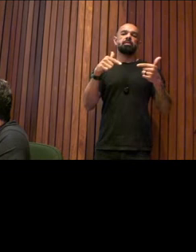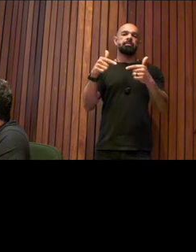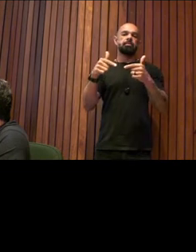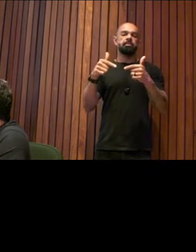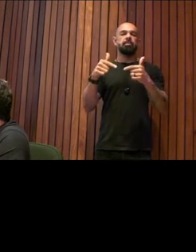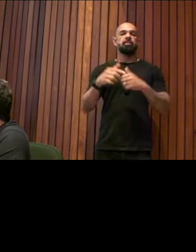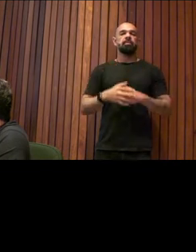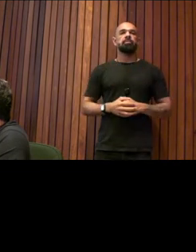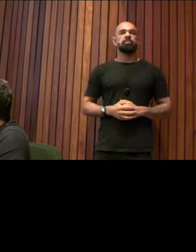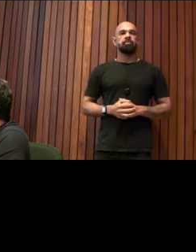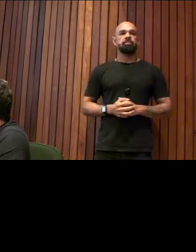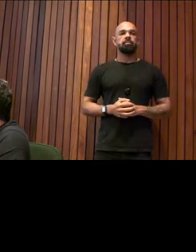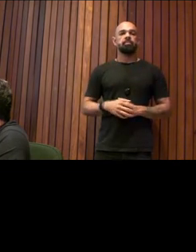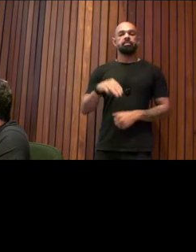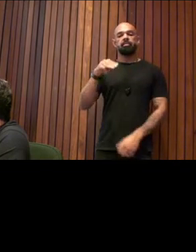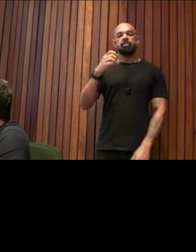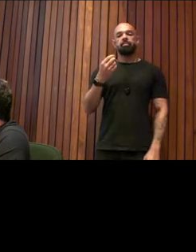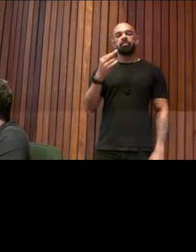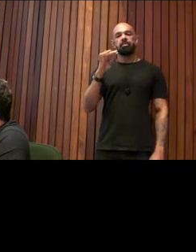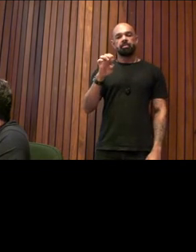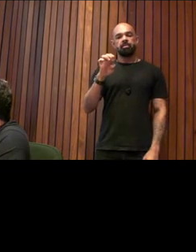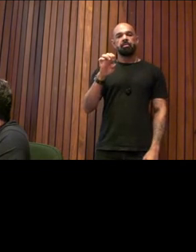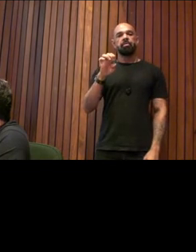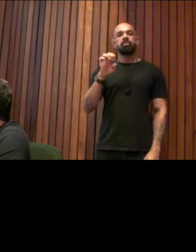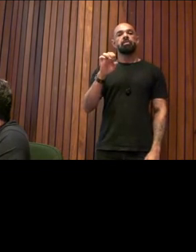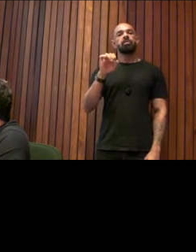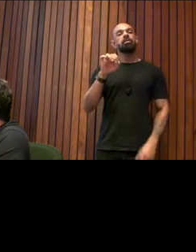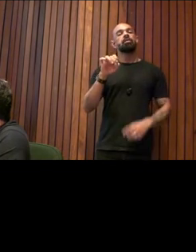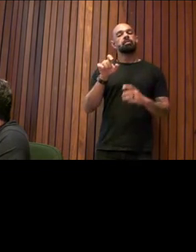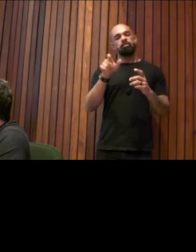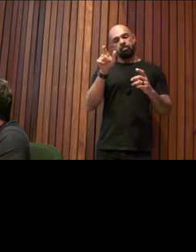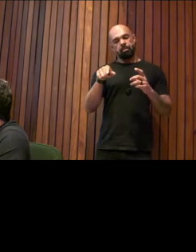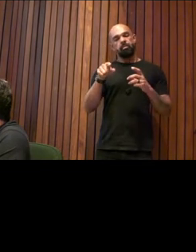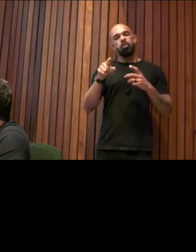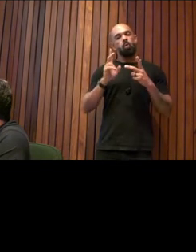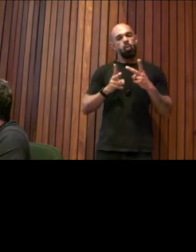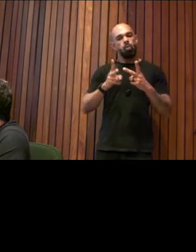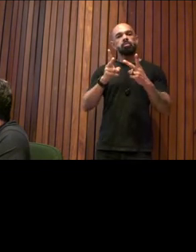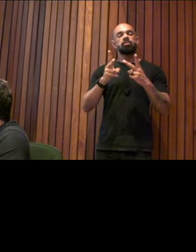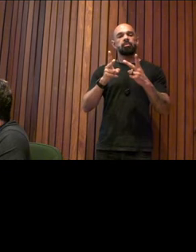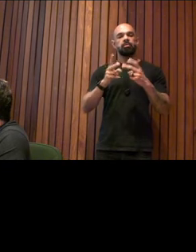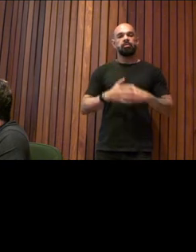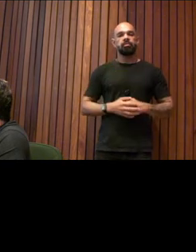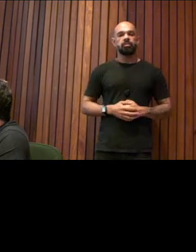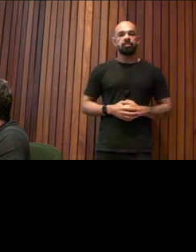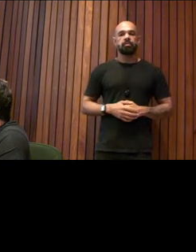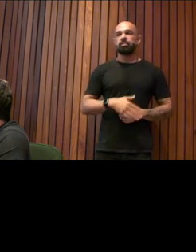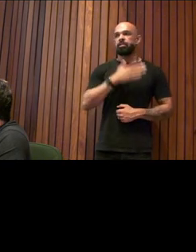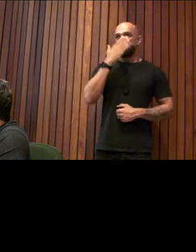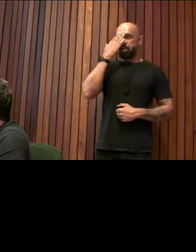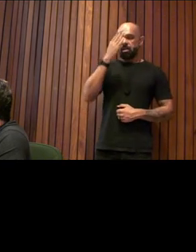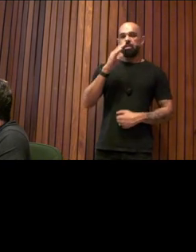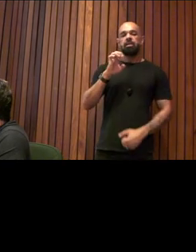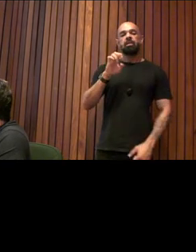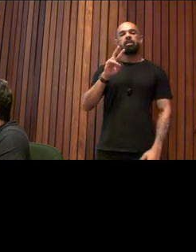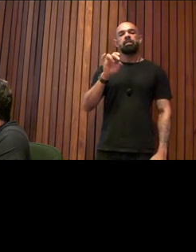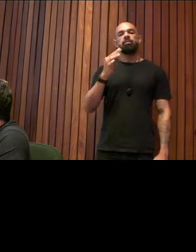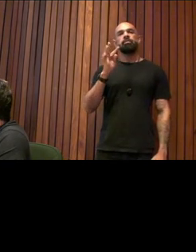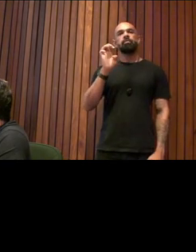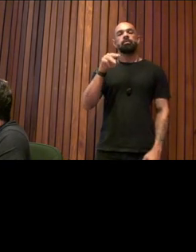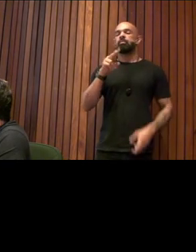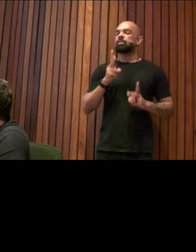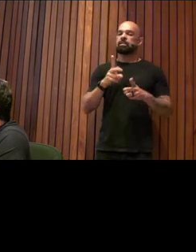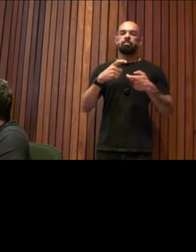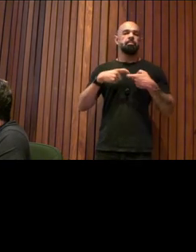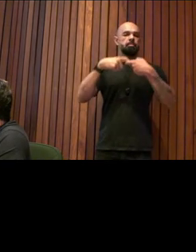para fazer o Mestre Dorcino, e depois a gente continuou, né, Quero agradecer a Everton, que é sempre um